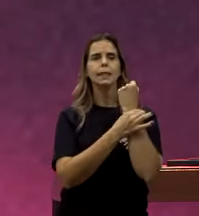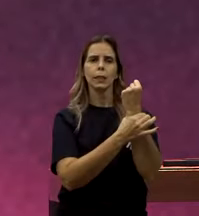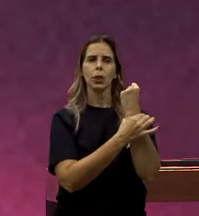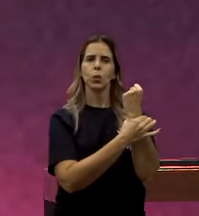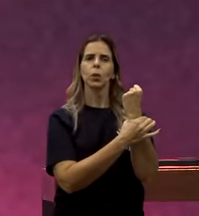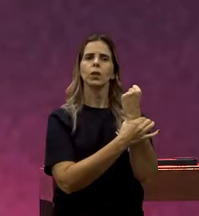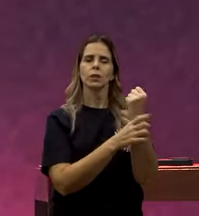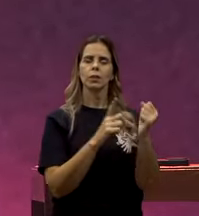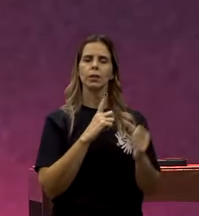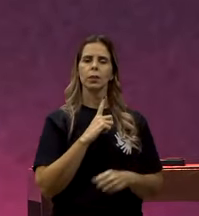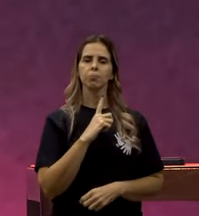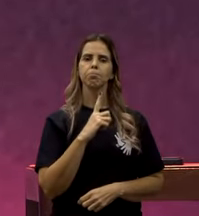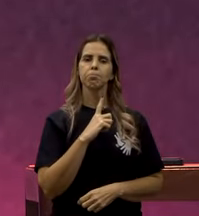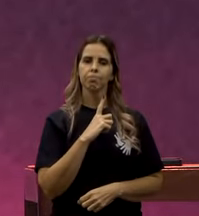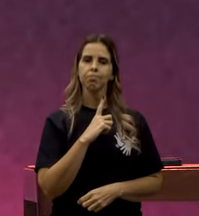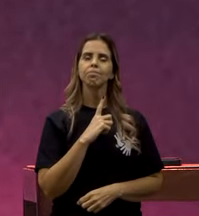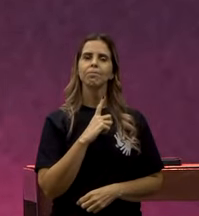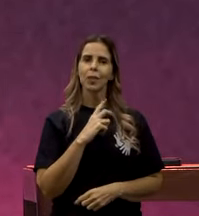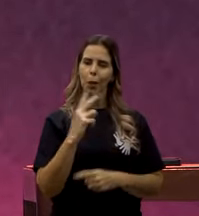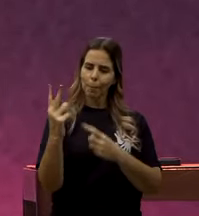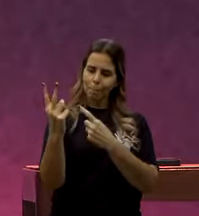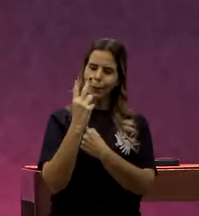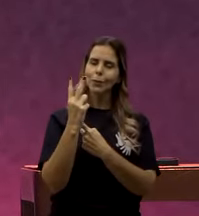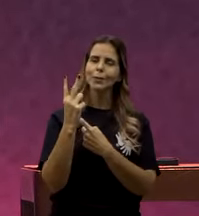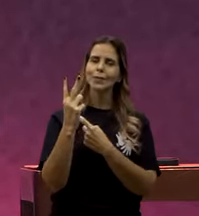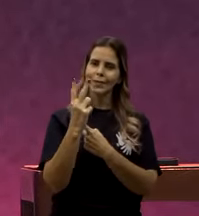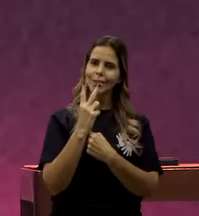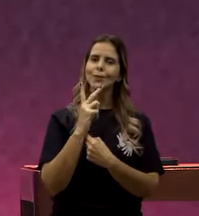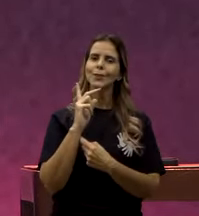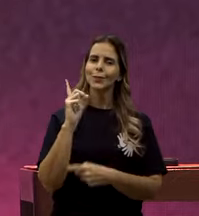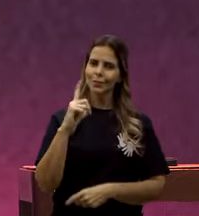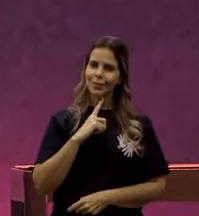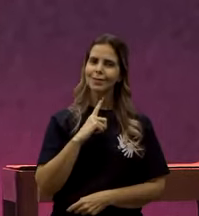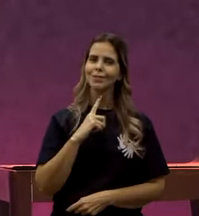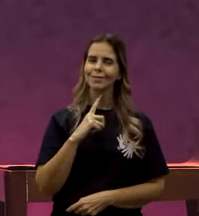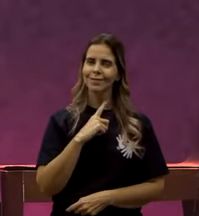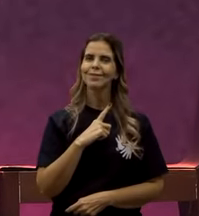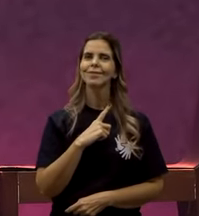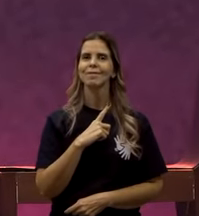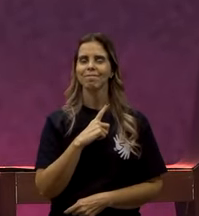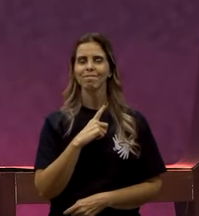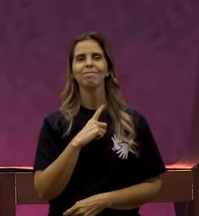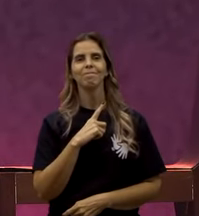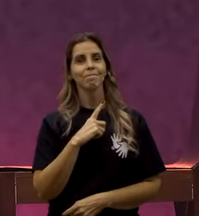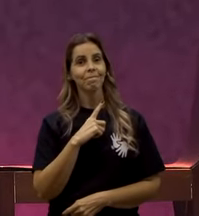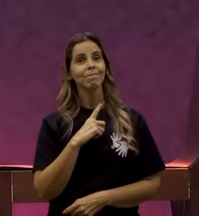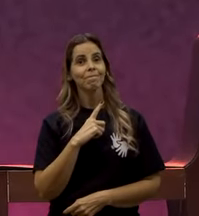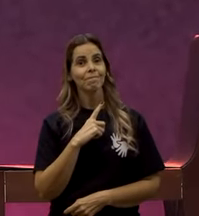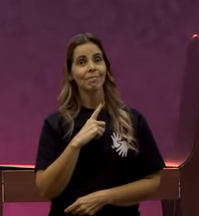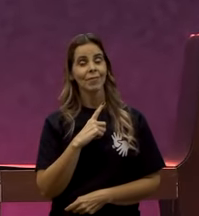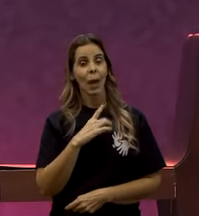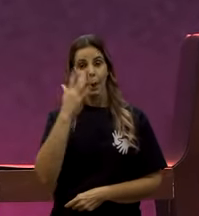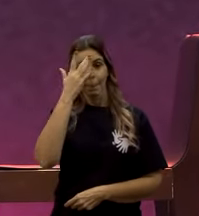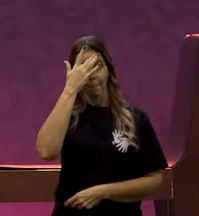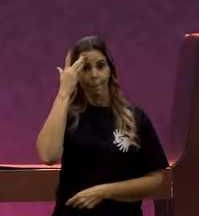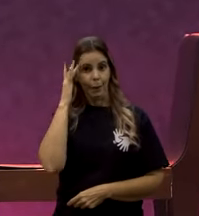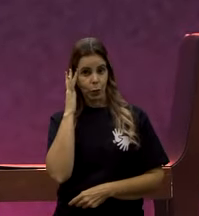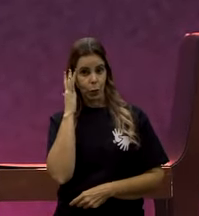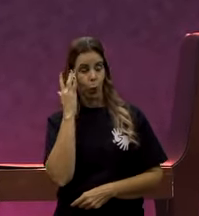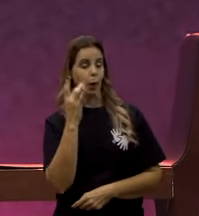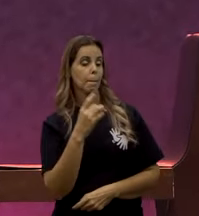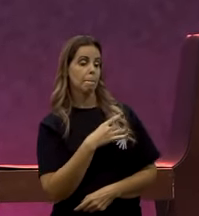aqui diga belto quem confia no senhor está seguro quem teme é um homem cai em